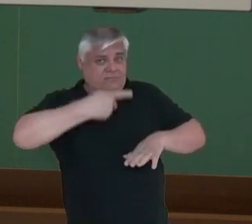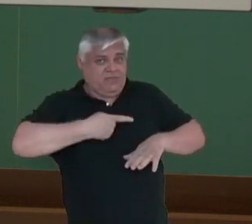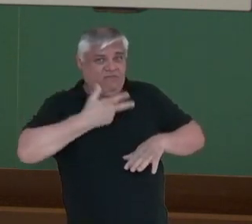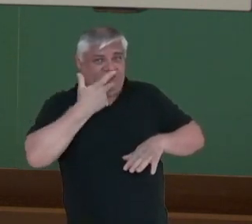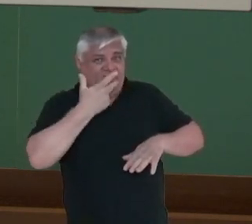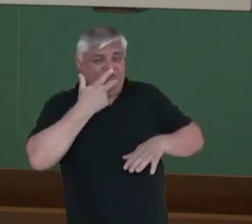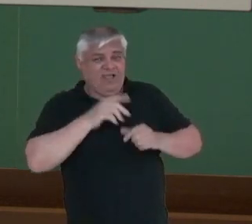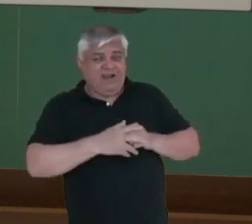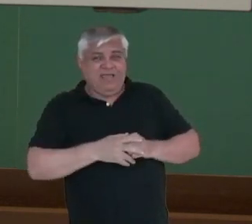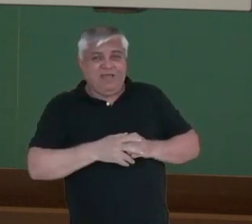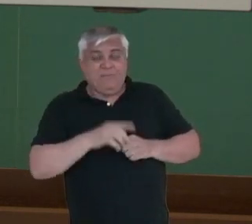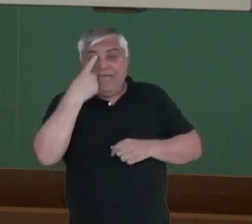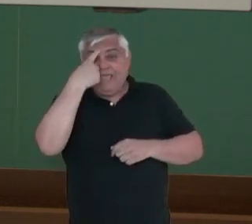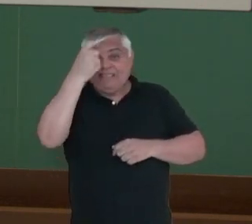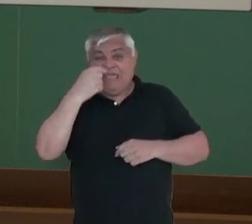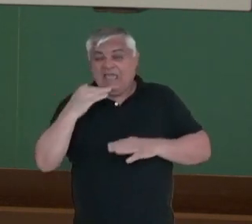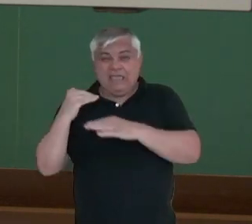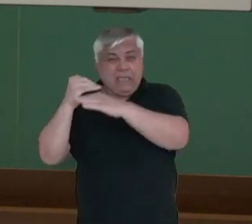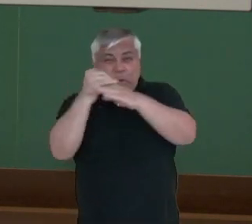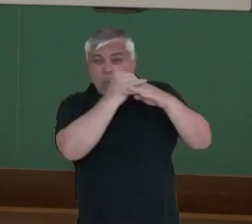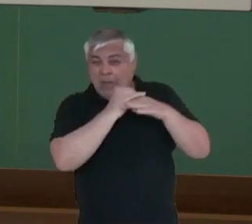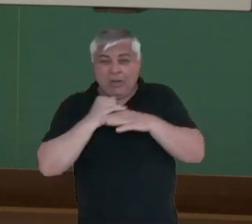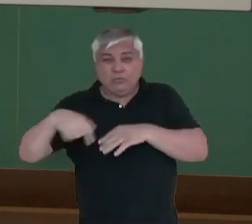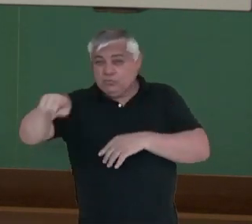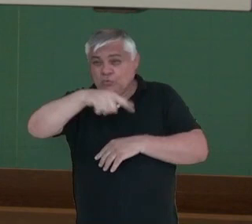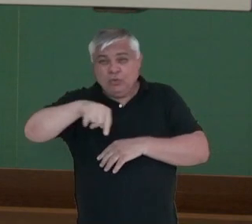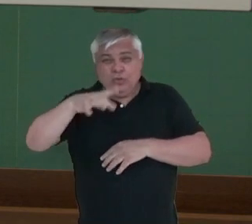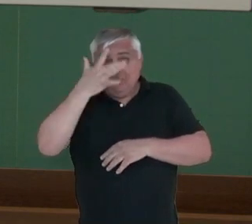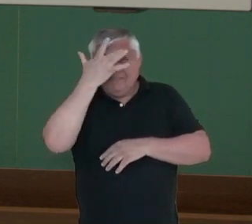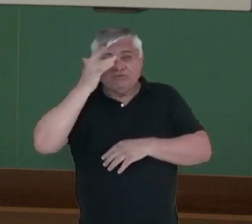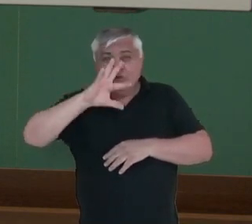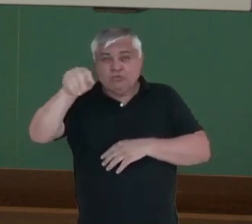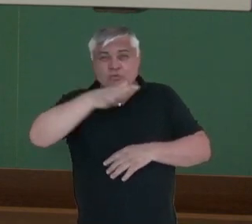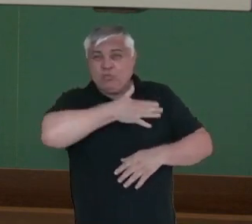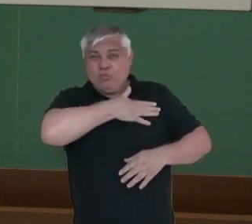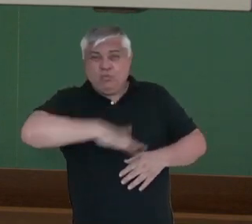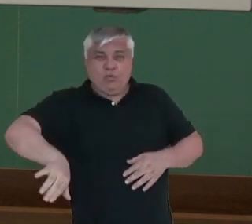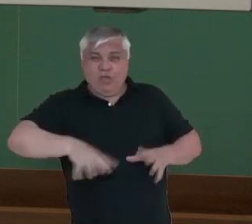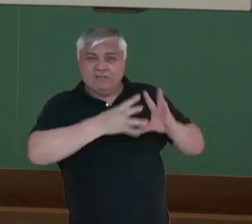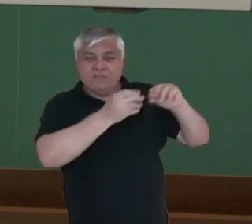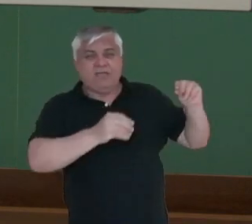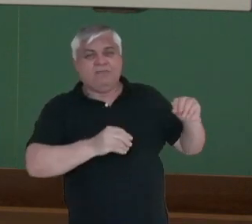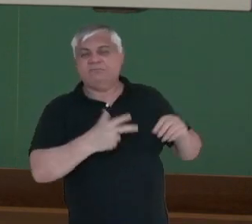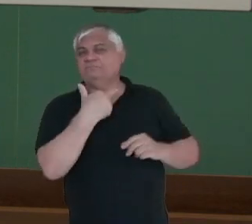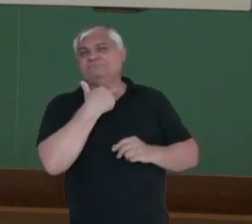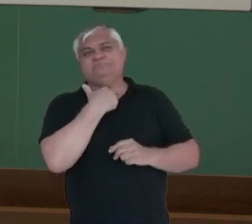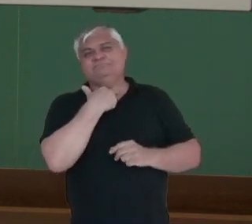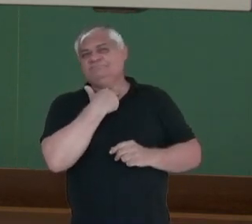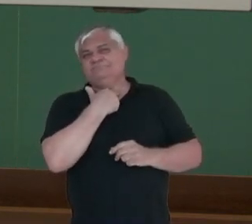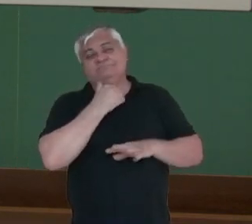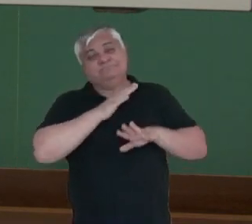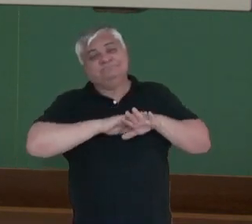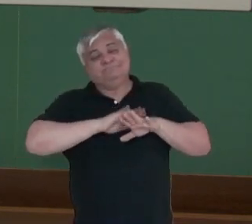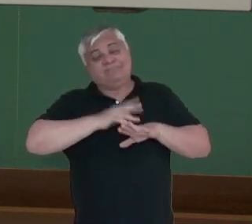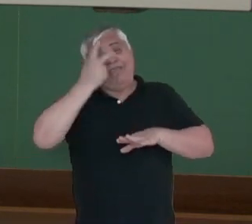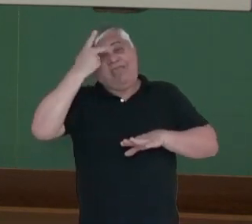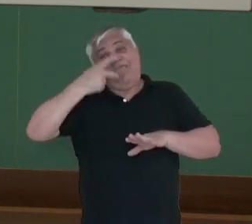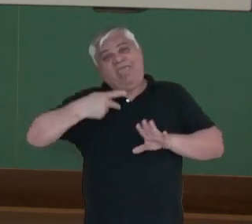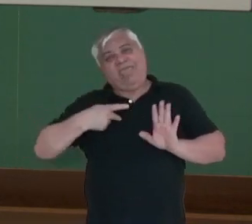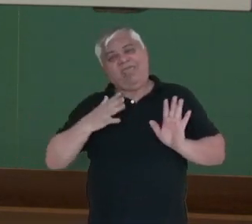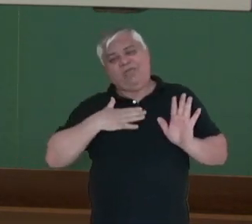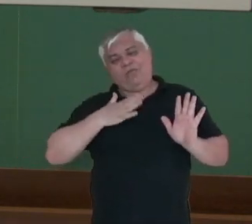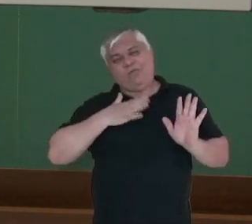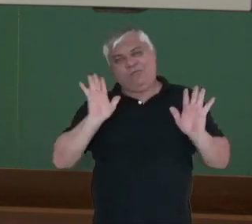uma ideia generalizante, uma ideia universal. Daí, essa característica do